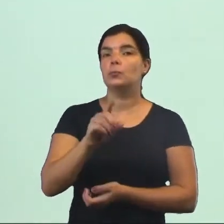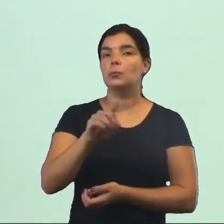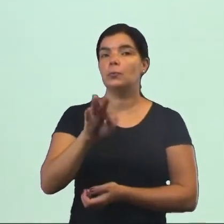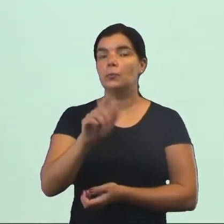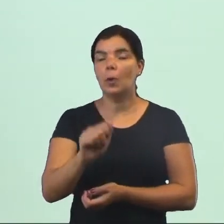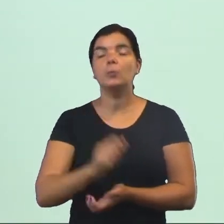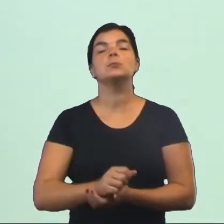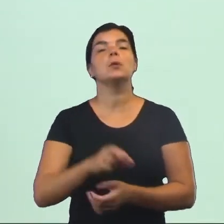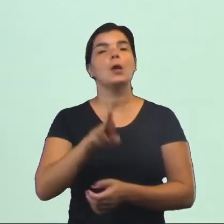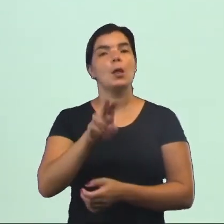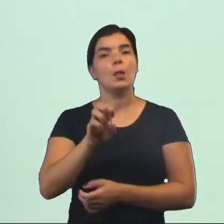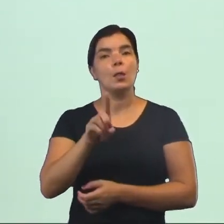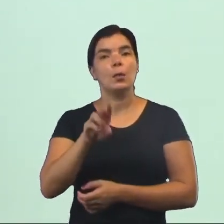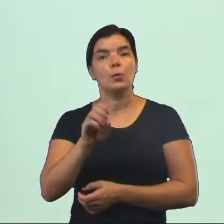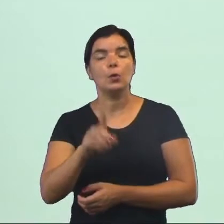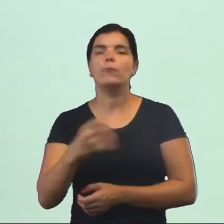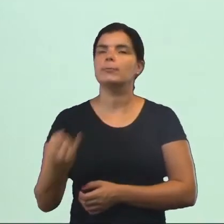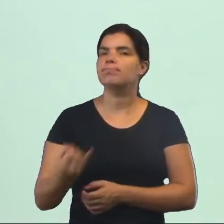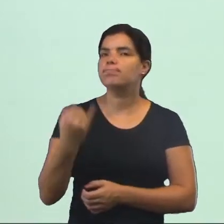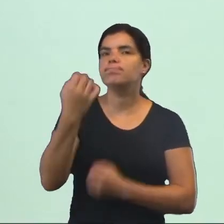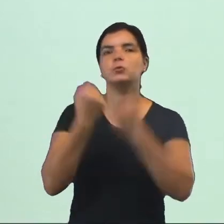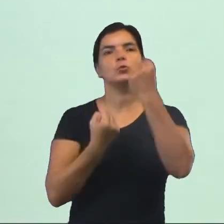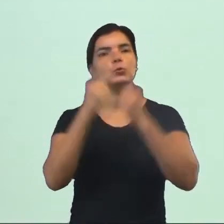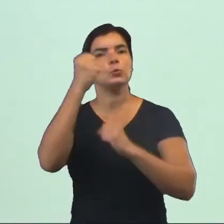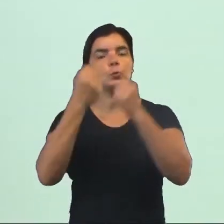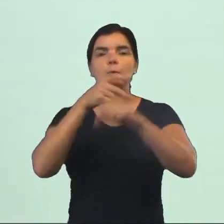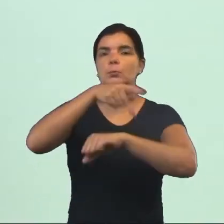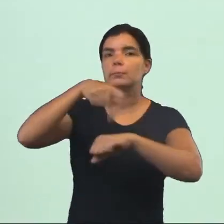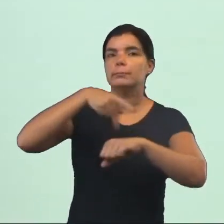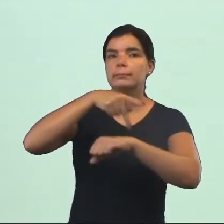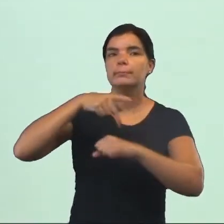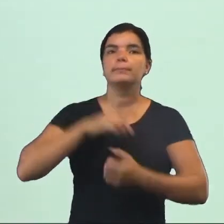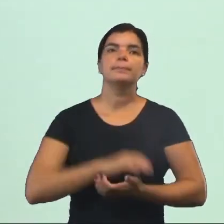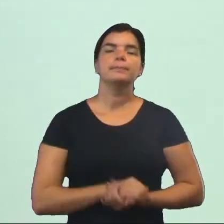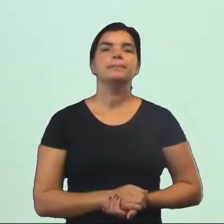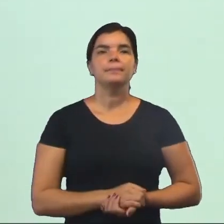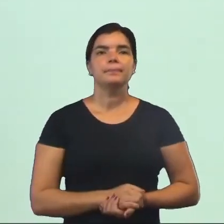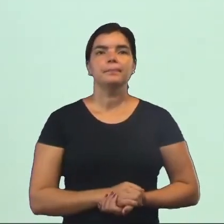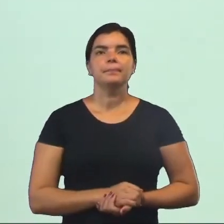foi uma importante construção para a industrialização do país.